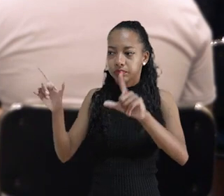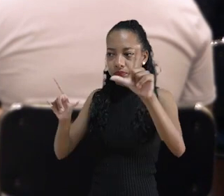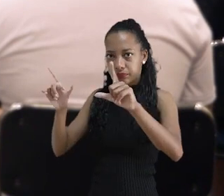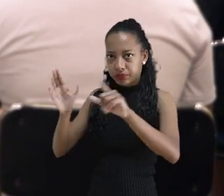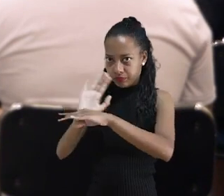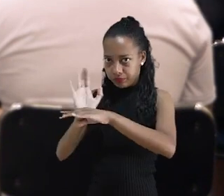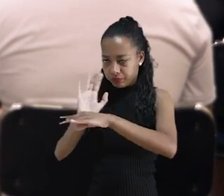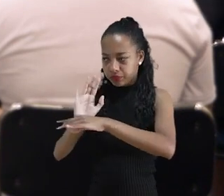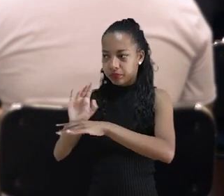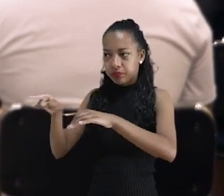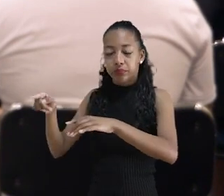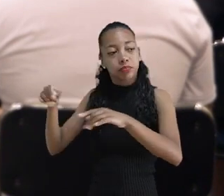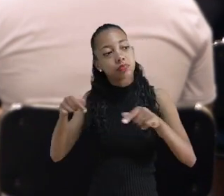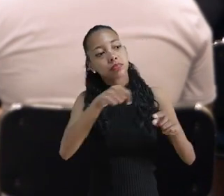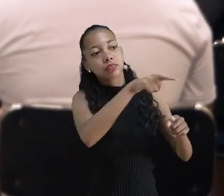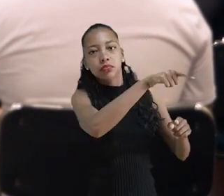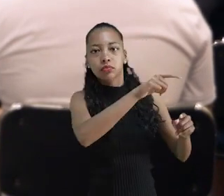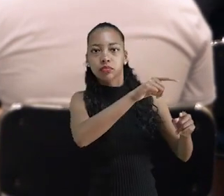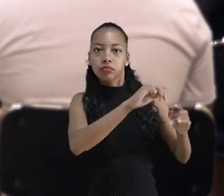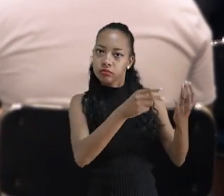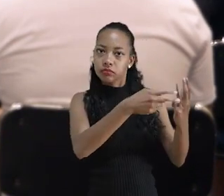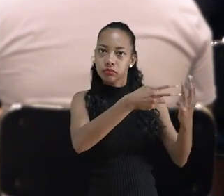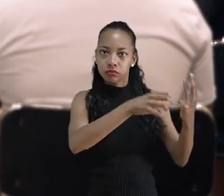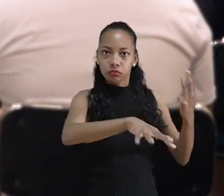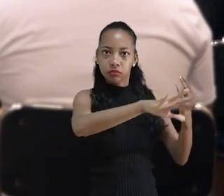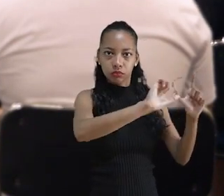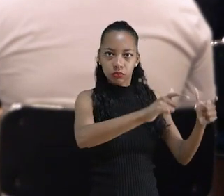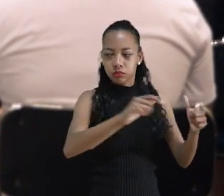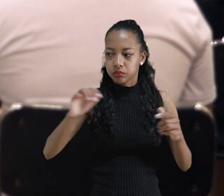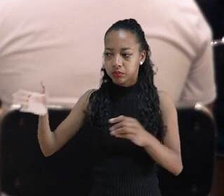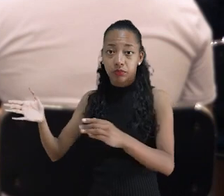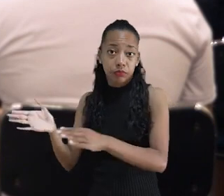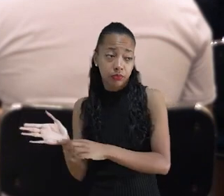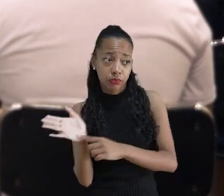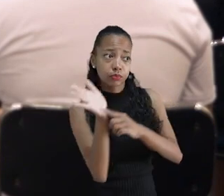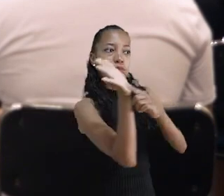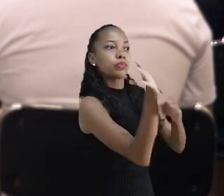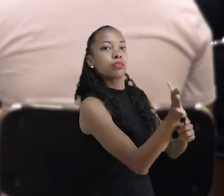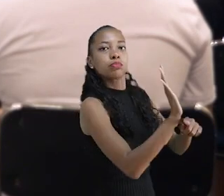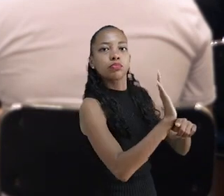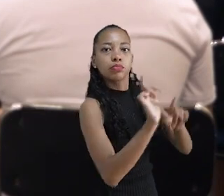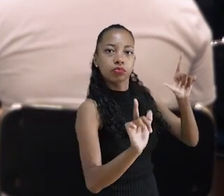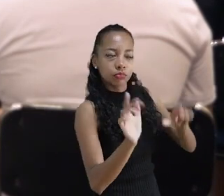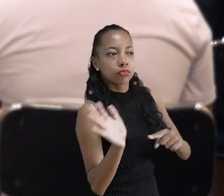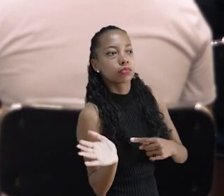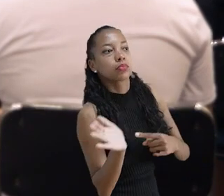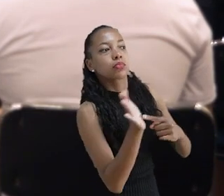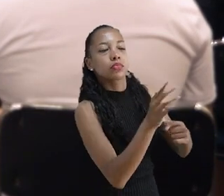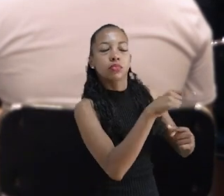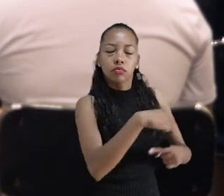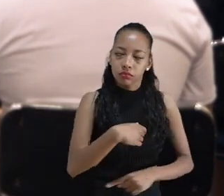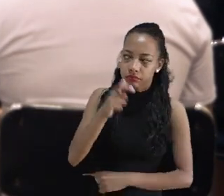cine panc cararu E aí despertou neles também né nos jovens indígenas que estavam lá assistindo